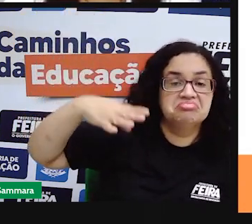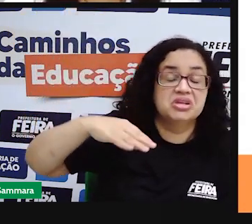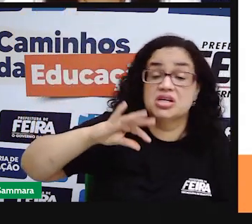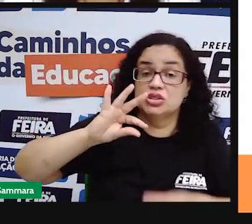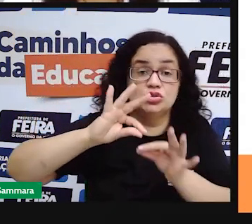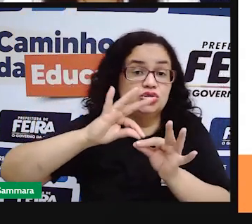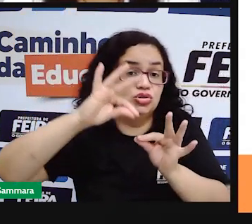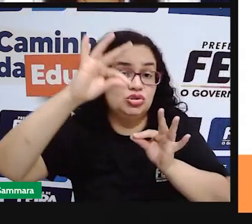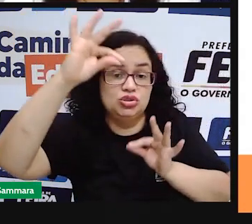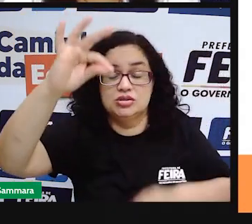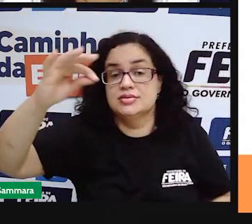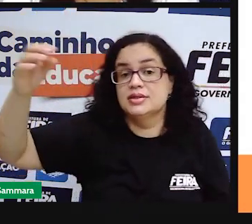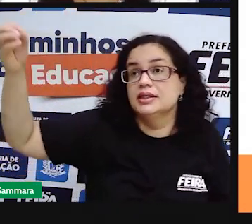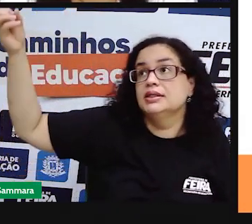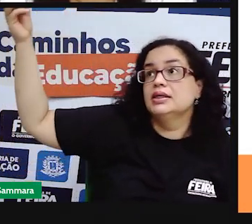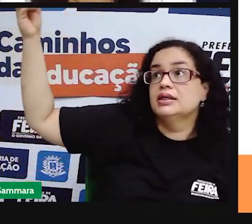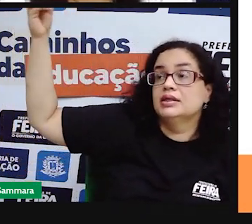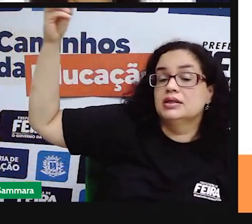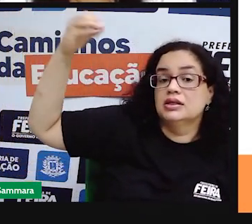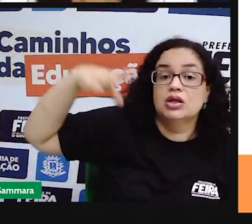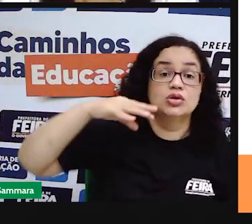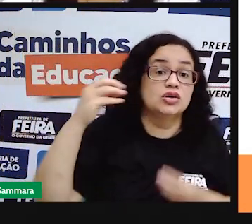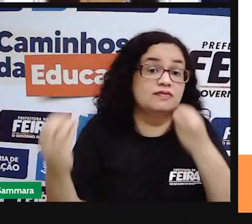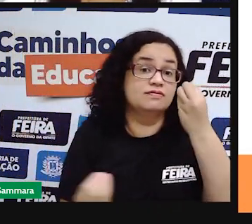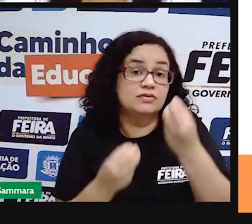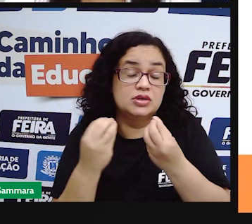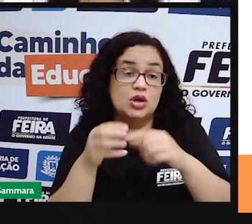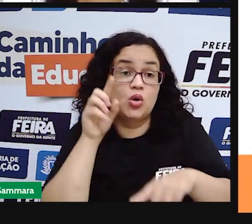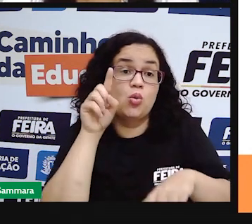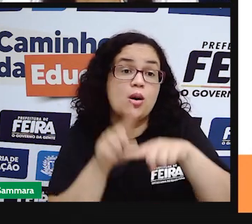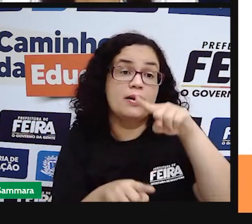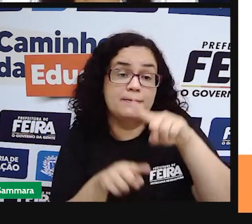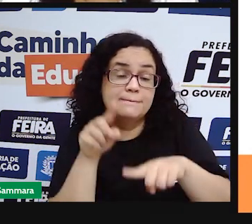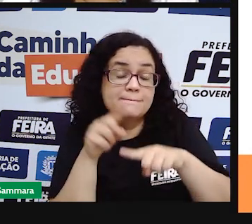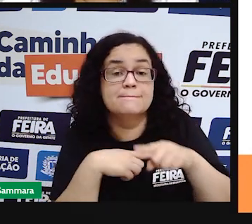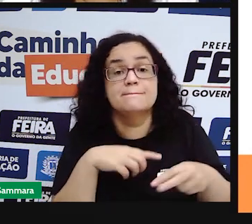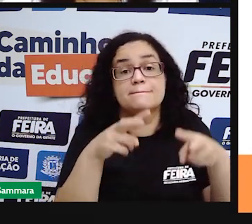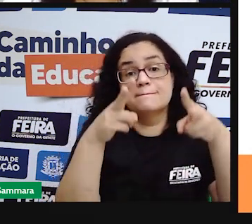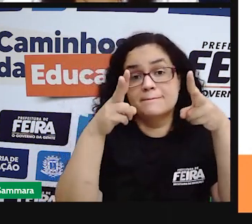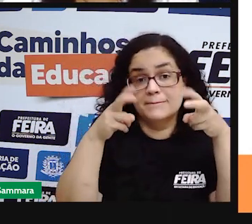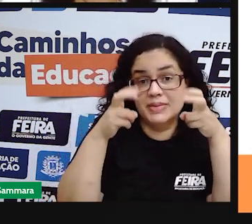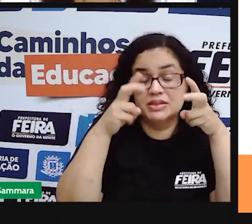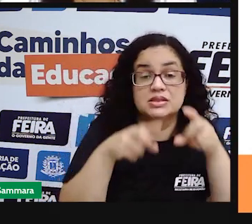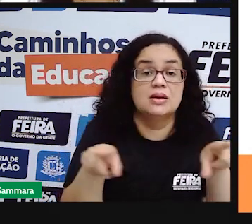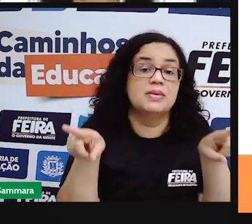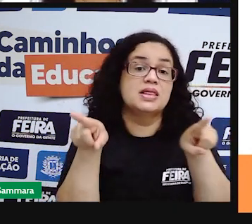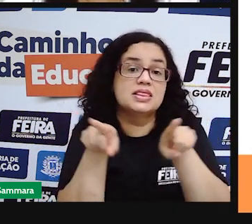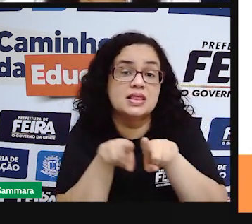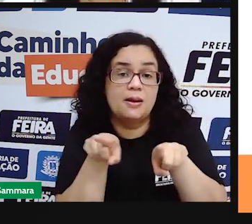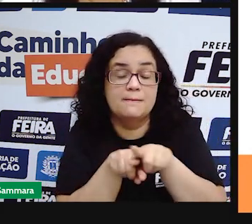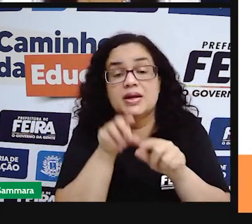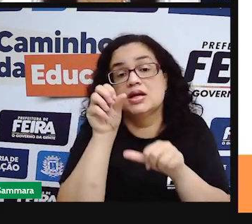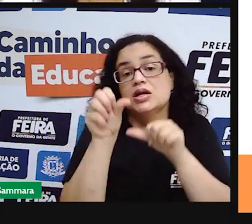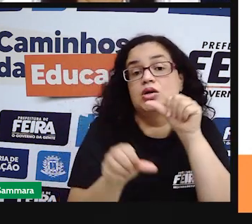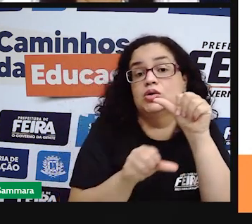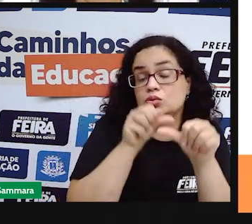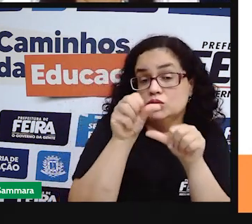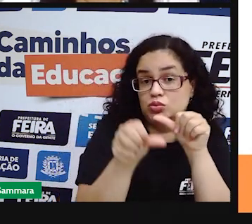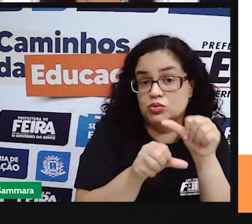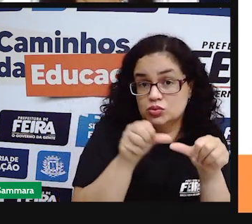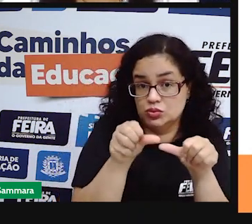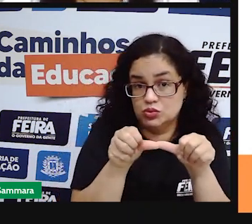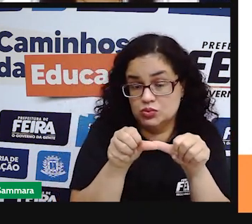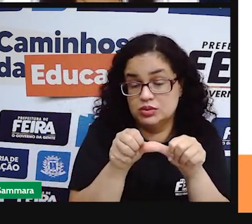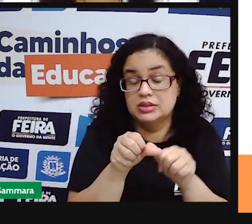distância entre a luz, né, entre a fonte de luz e o objeto, a gente percebe também algumas alterações na projeção